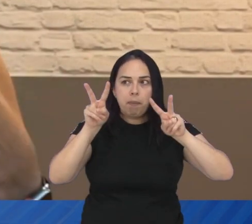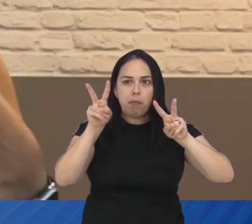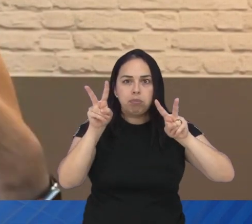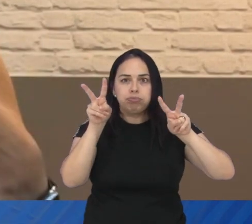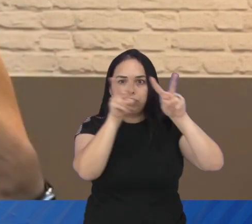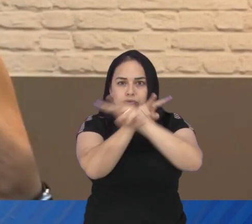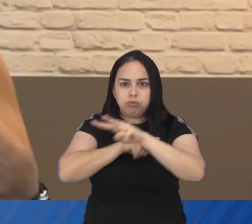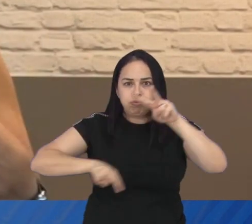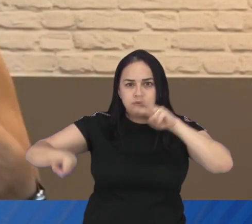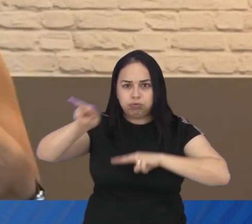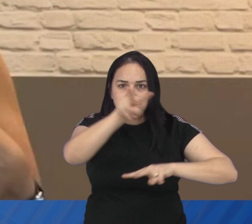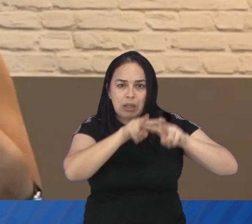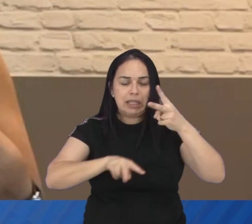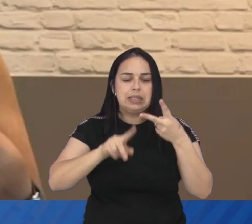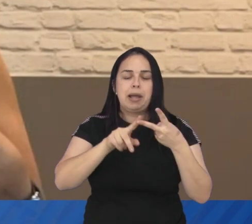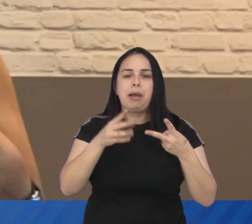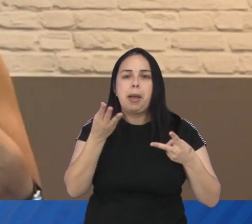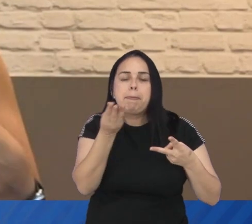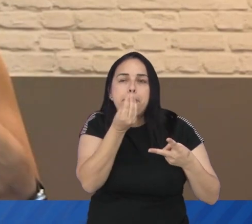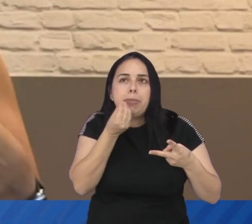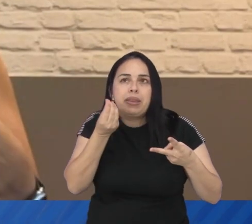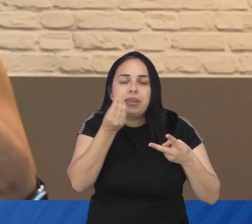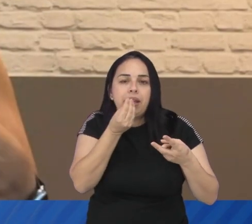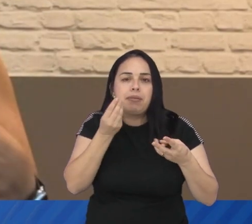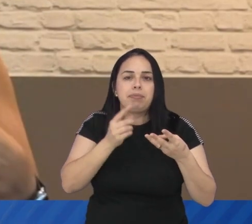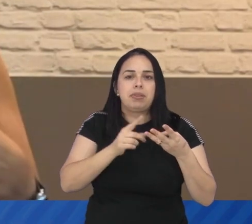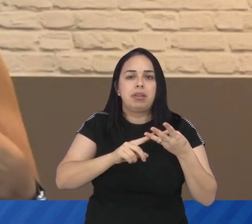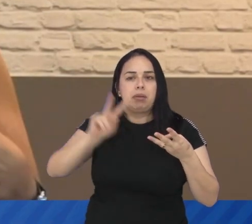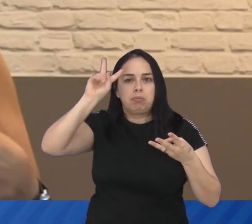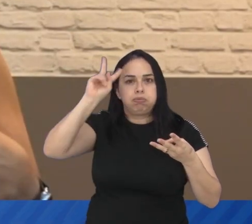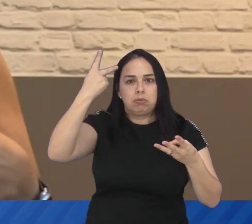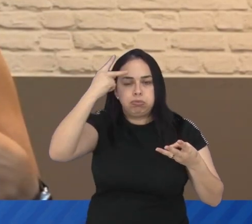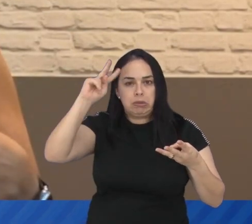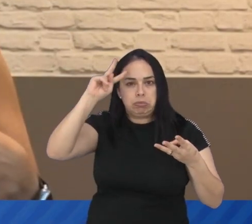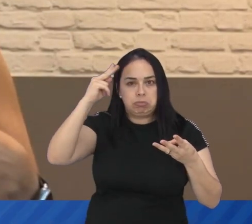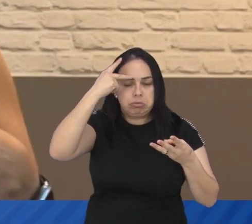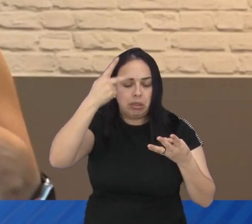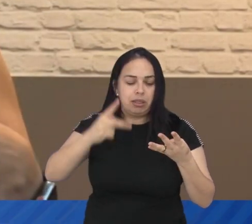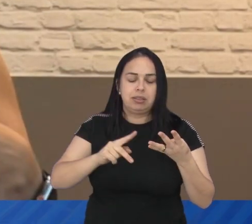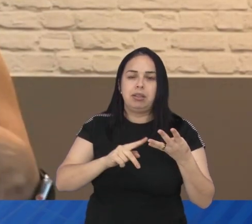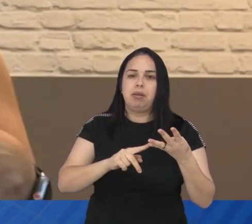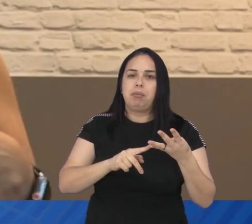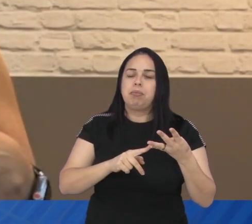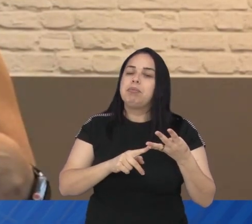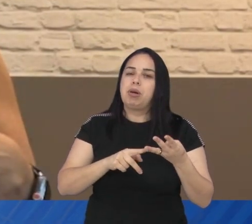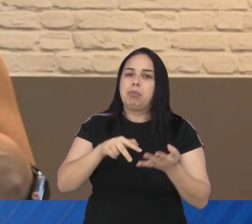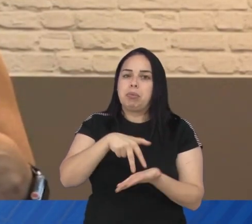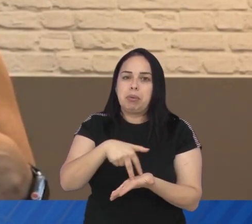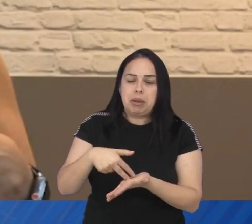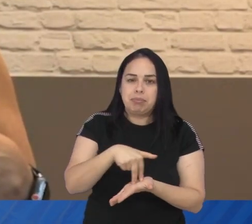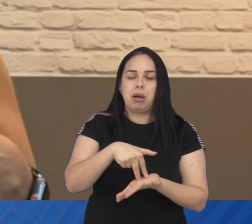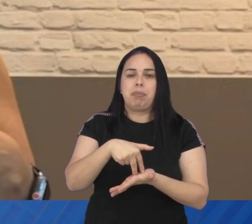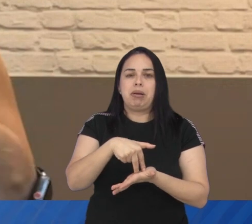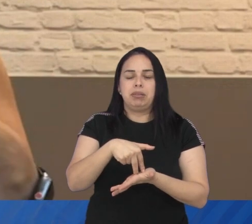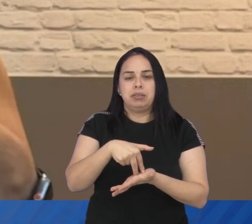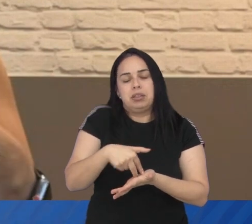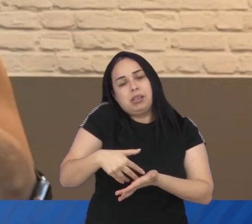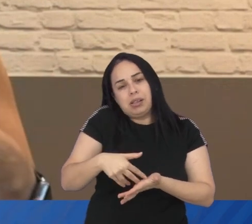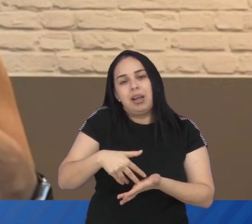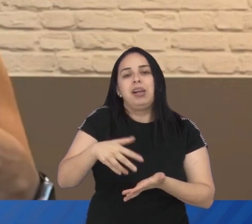visão, alterações de sensibilidade, mudanças no pensamento, movimentos anormais